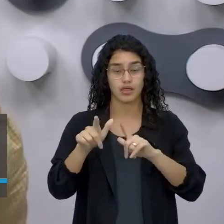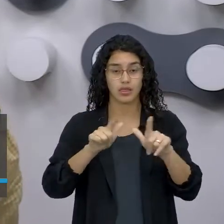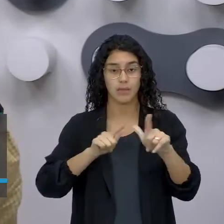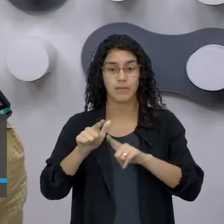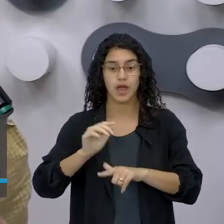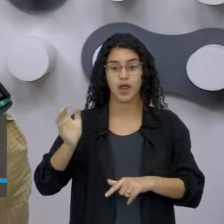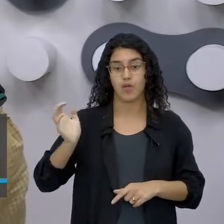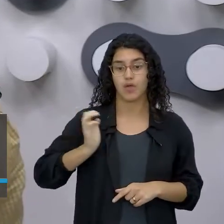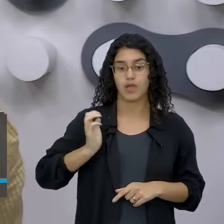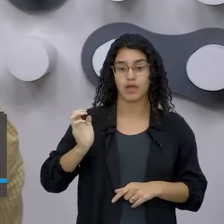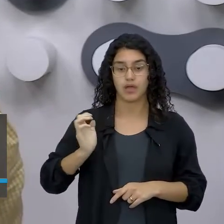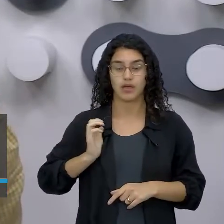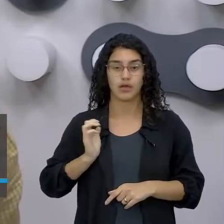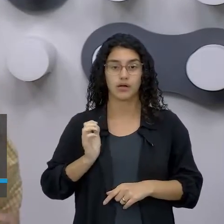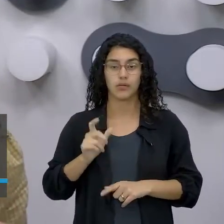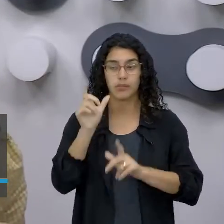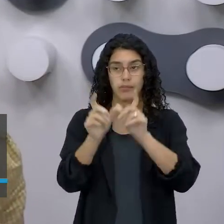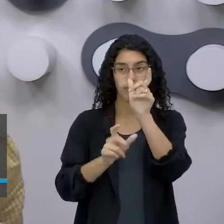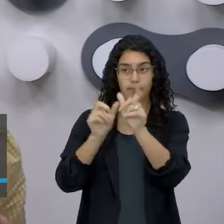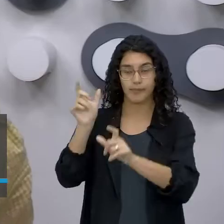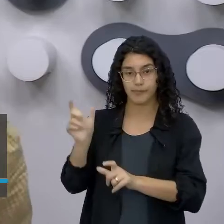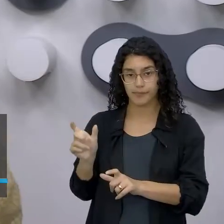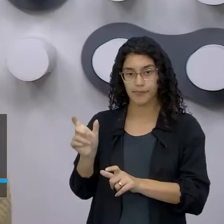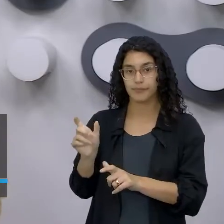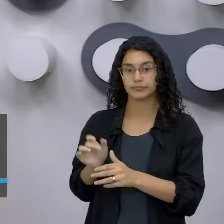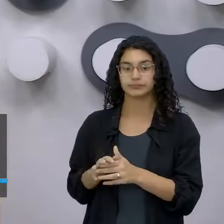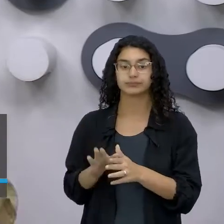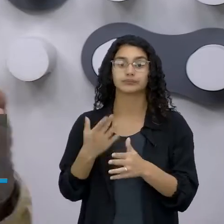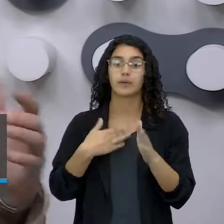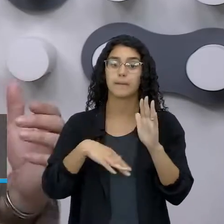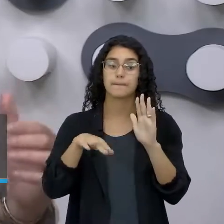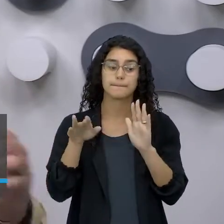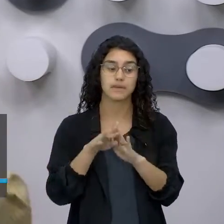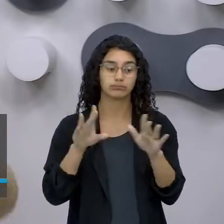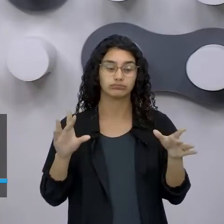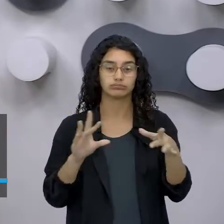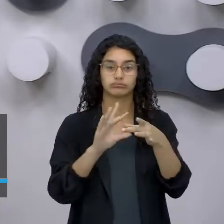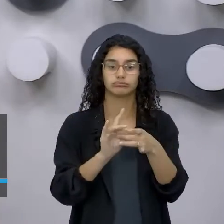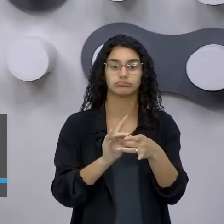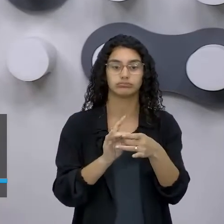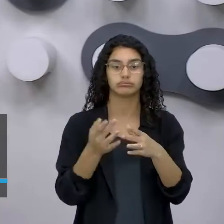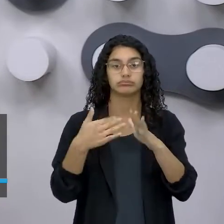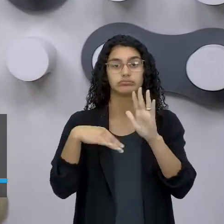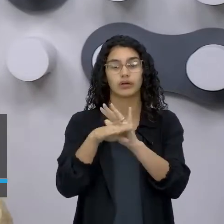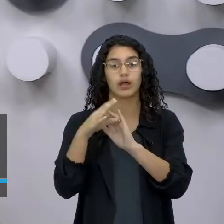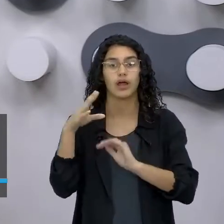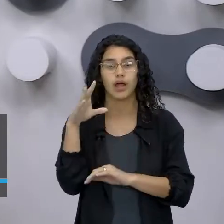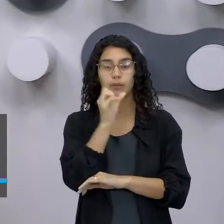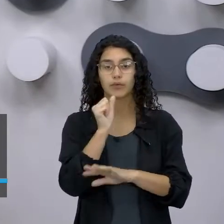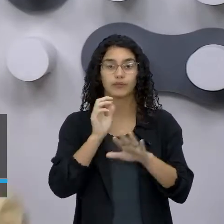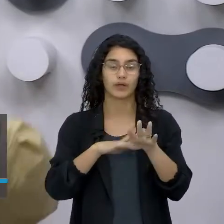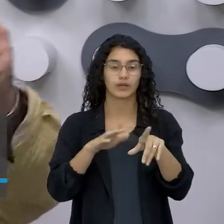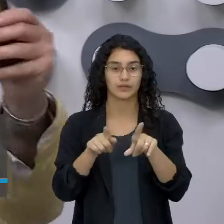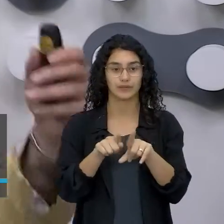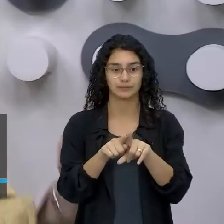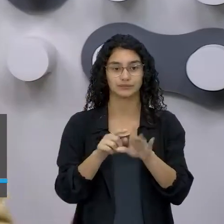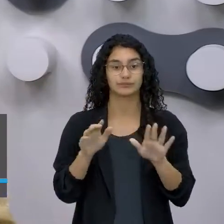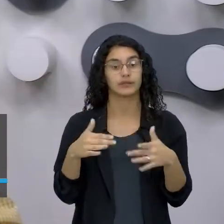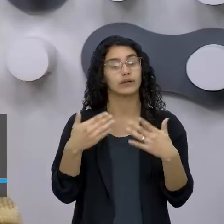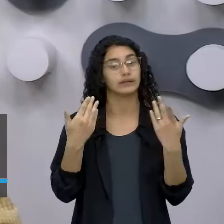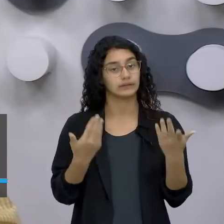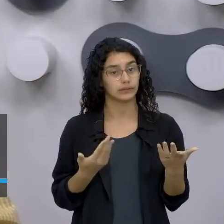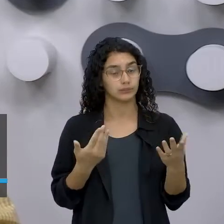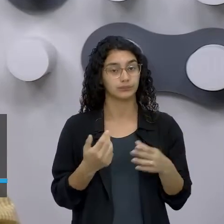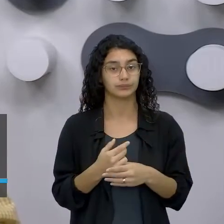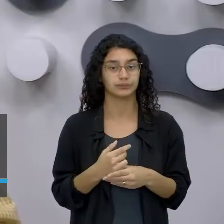concentra riqueza, ele concentra pessoas, e quanto mais ele unificar, mais rapidamente ele faz isso.